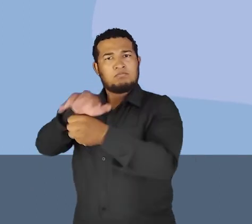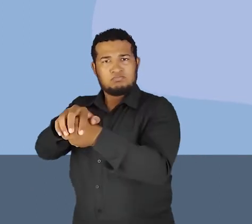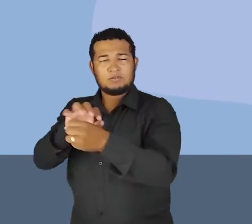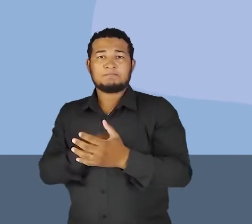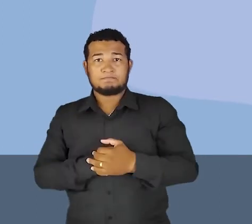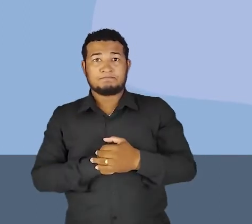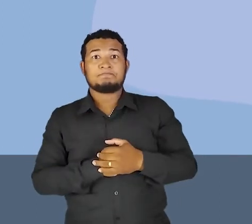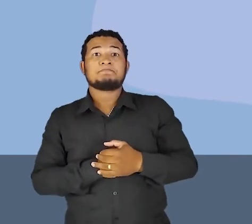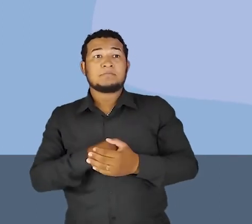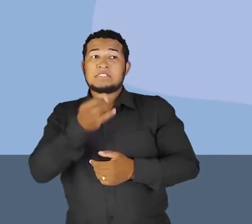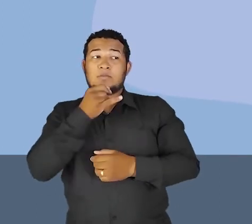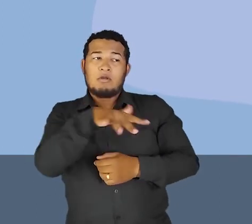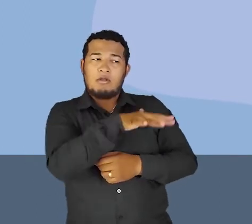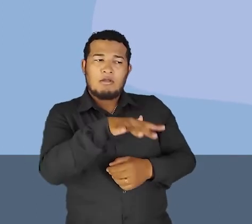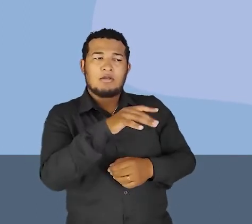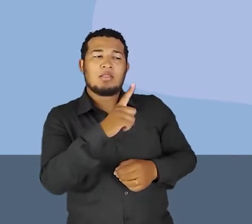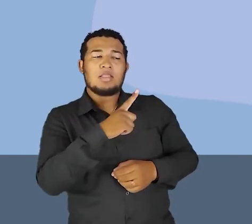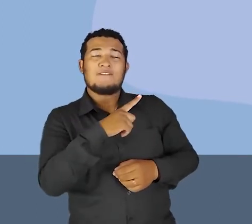a agricultura familiar ocupa